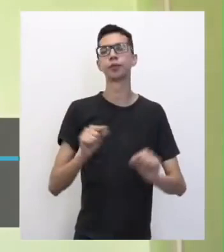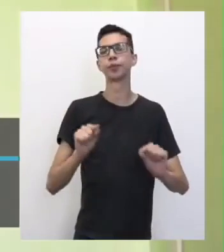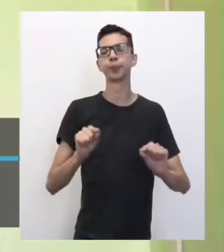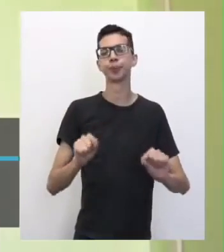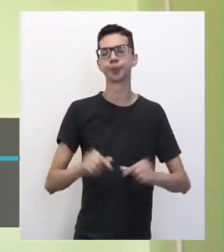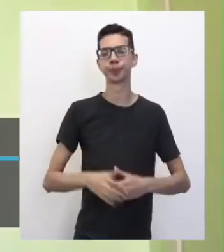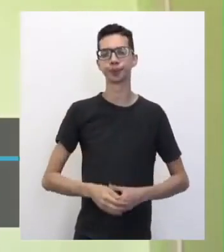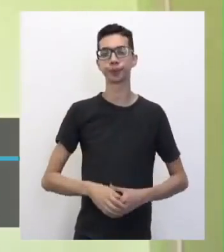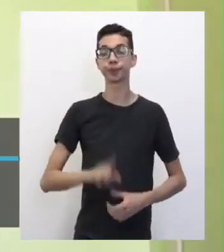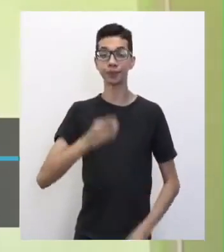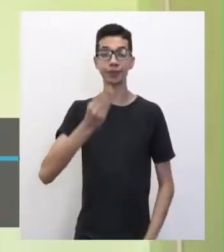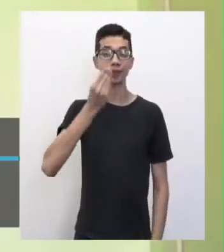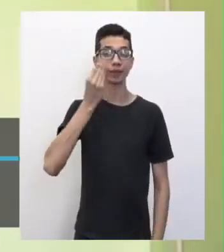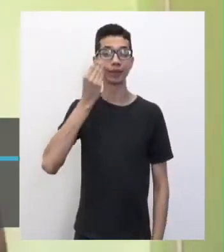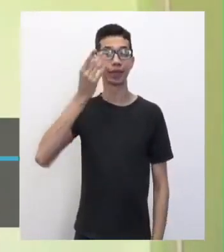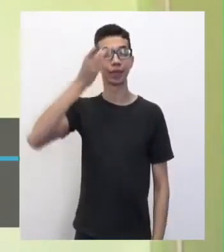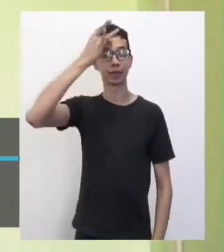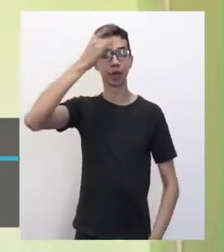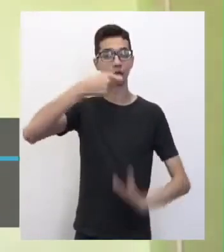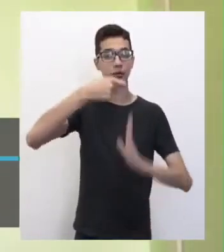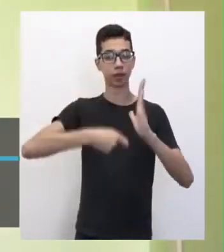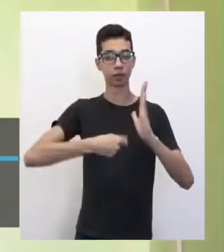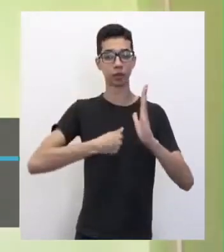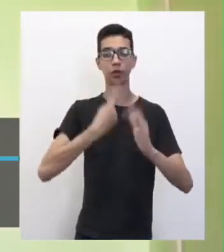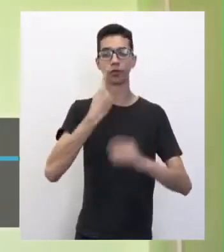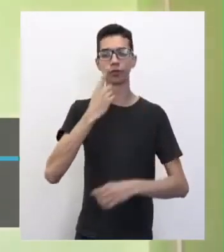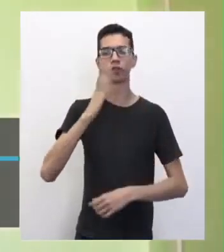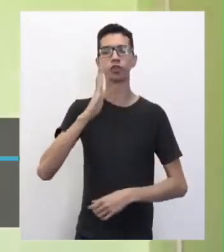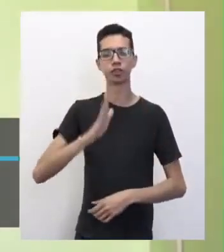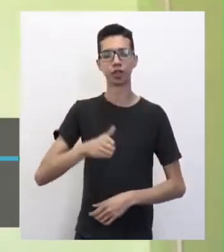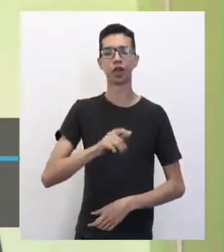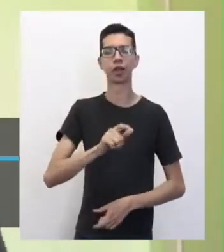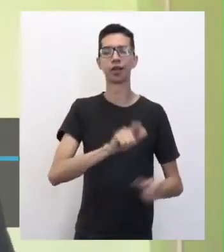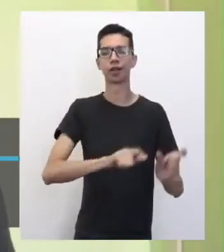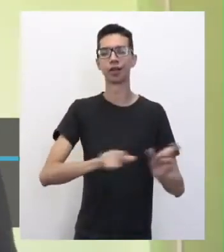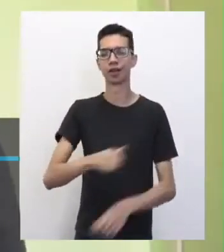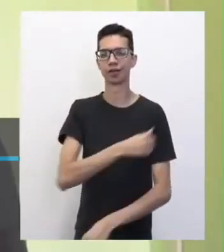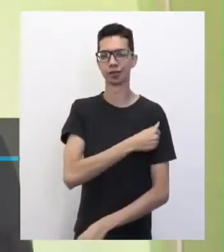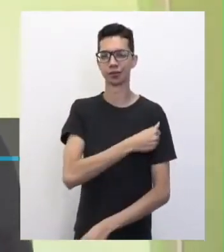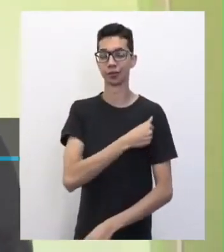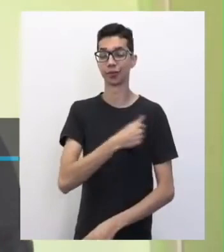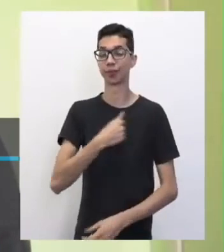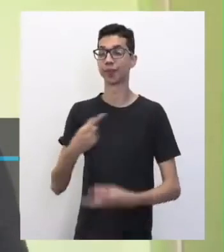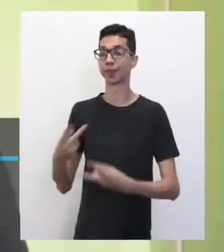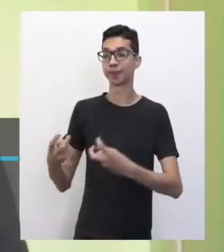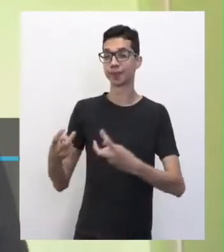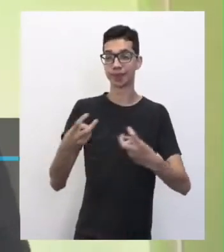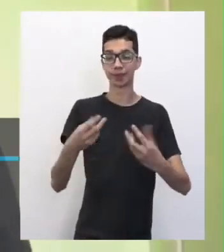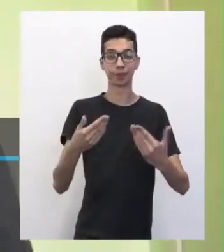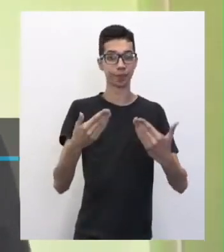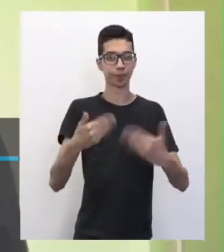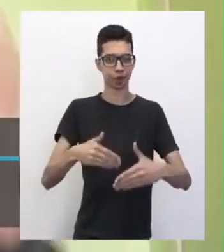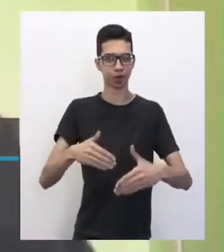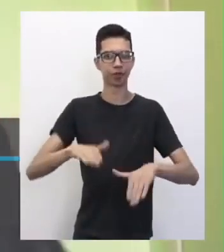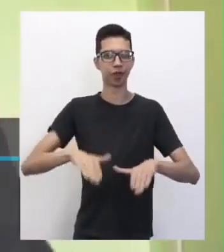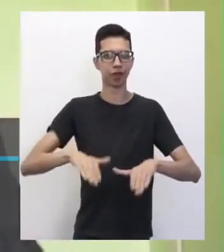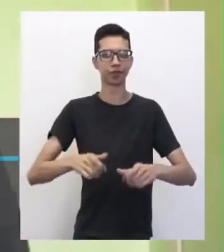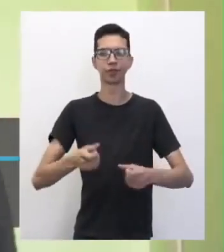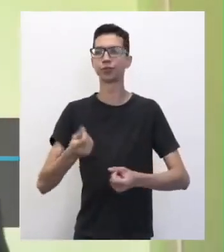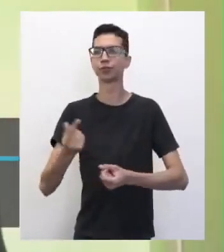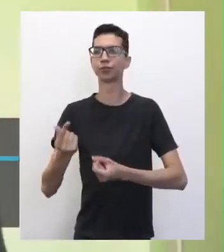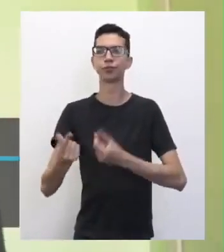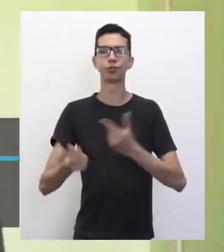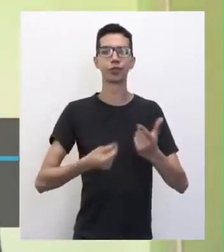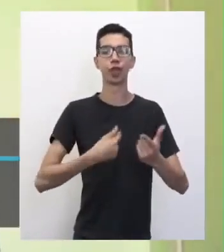tenta decorar os textos. Eu vejo com base nos meus alunos também que muitas vezes nas provas